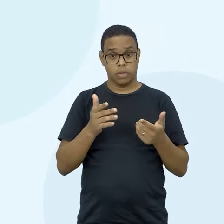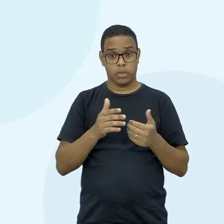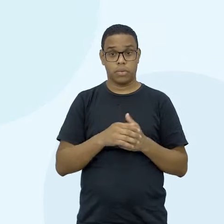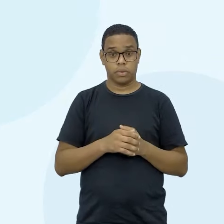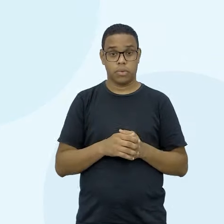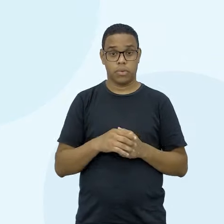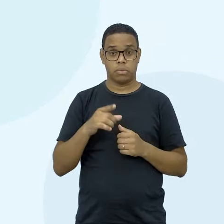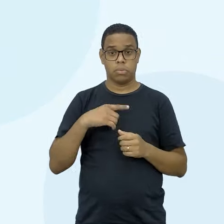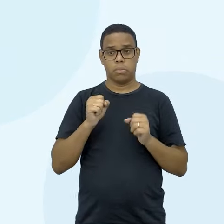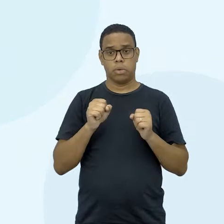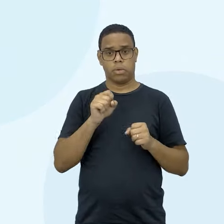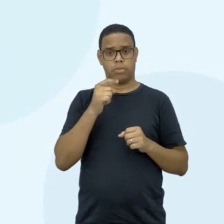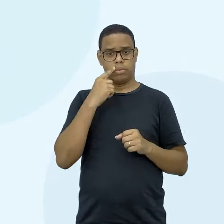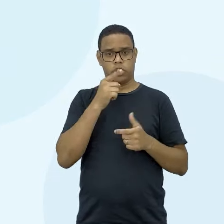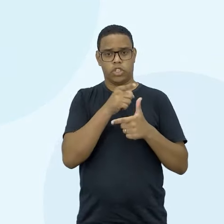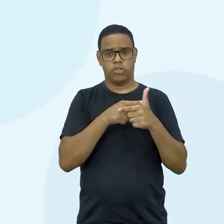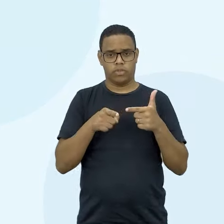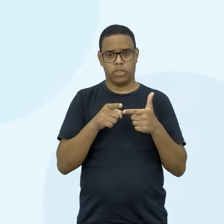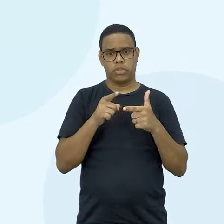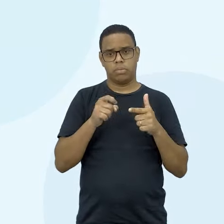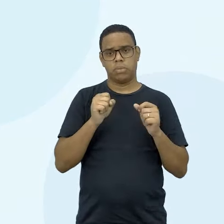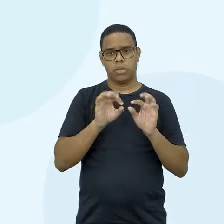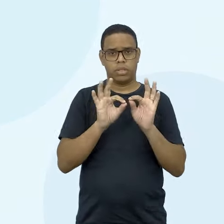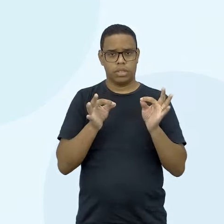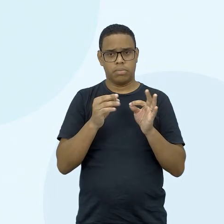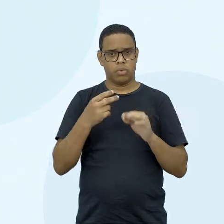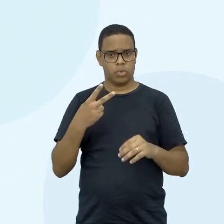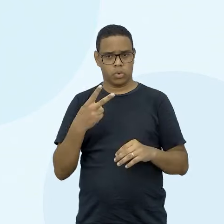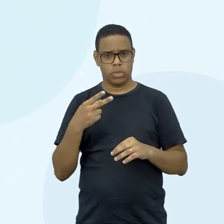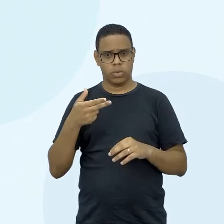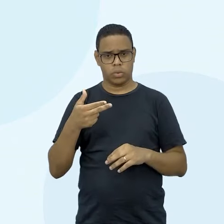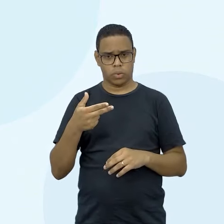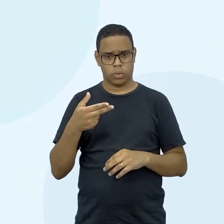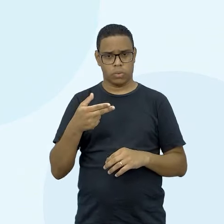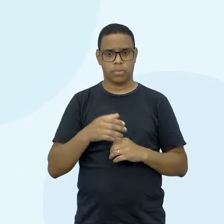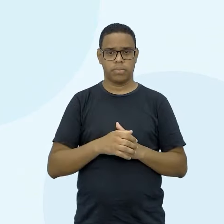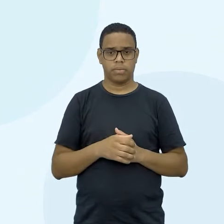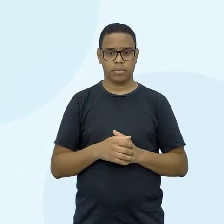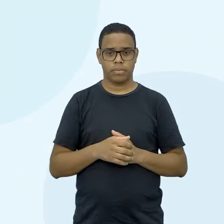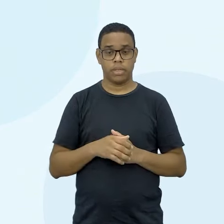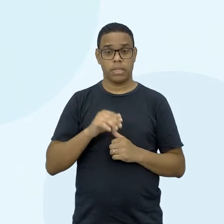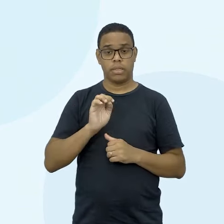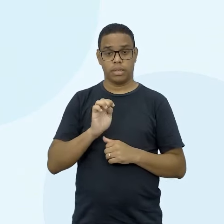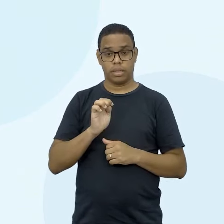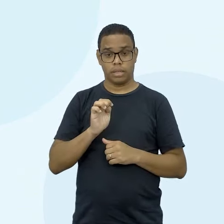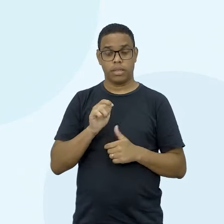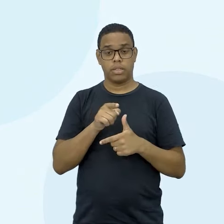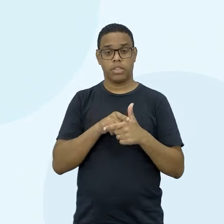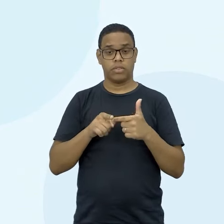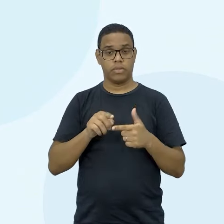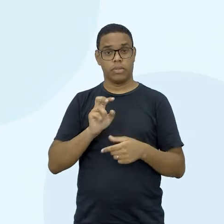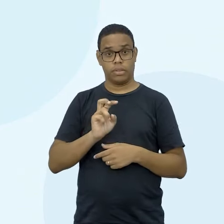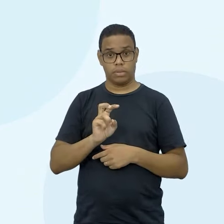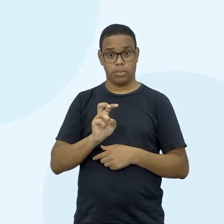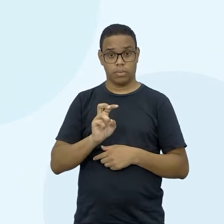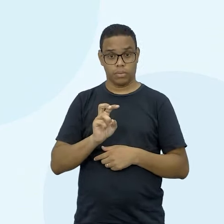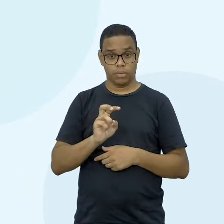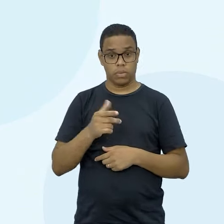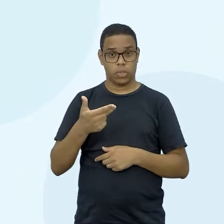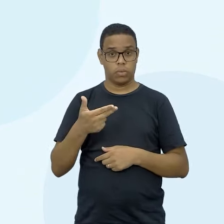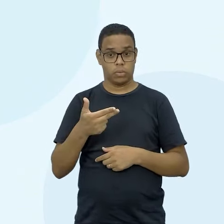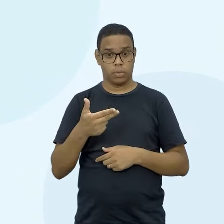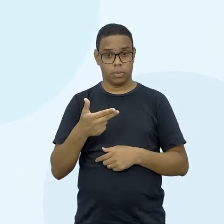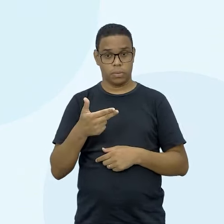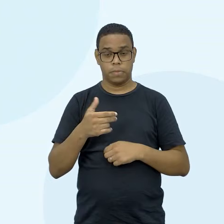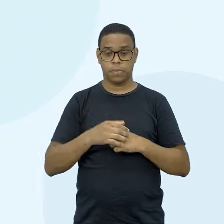Também eu já posso também dividir aqui, simplificar por 2, vai dar E sobre 5 é